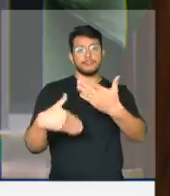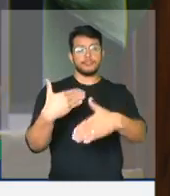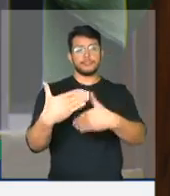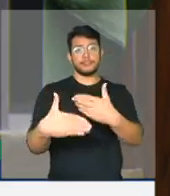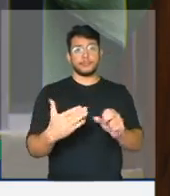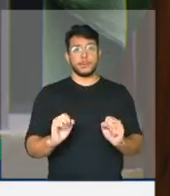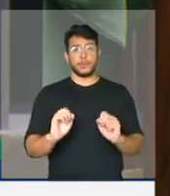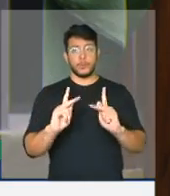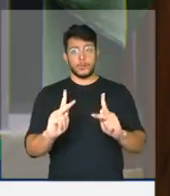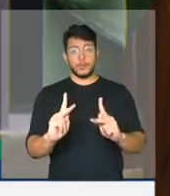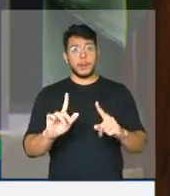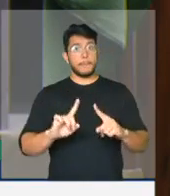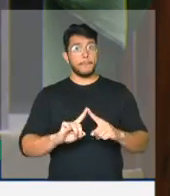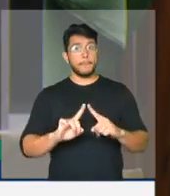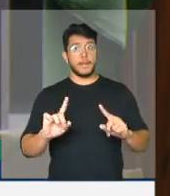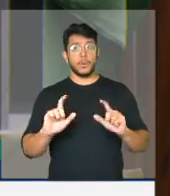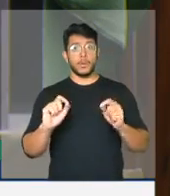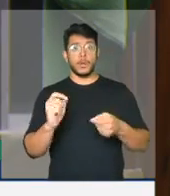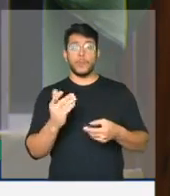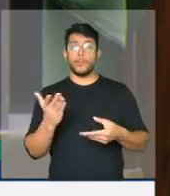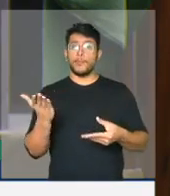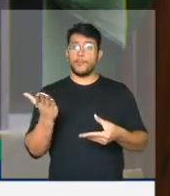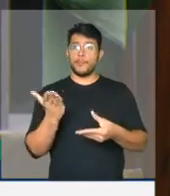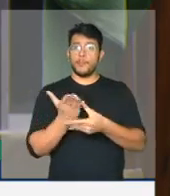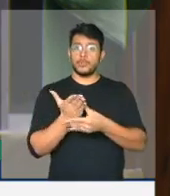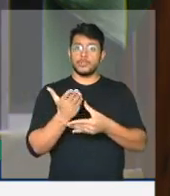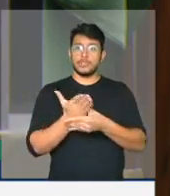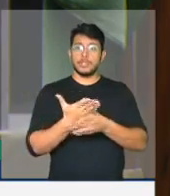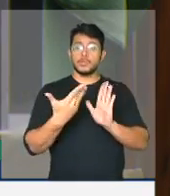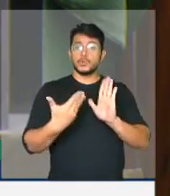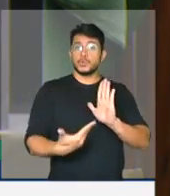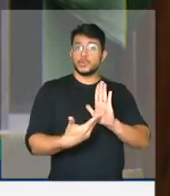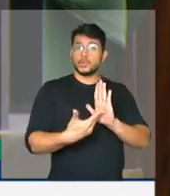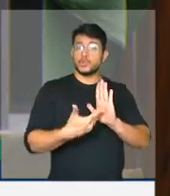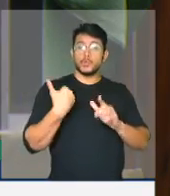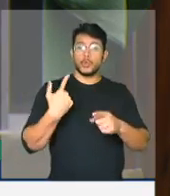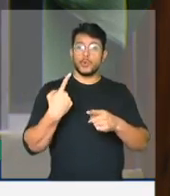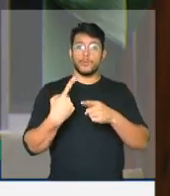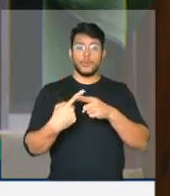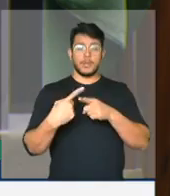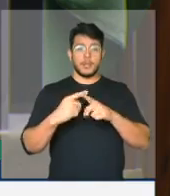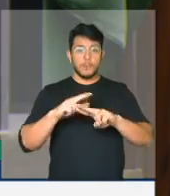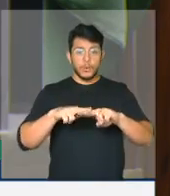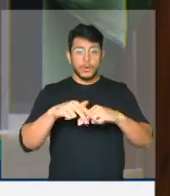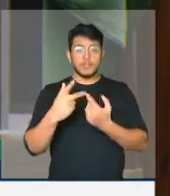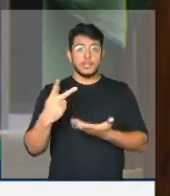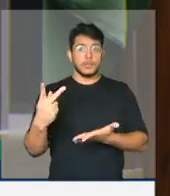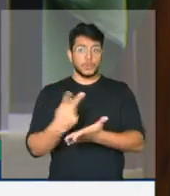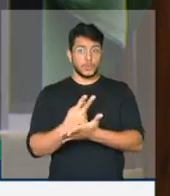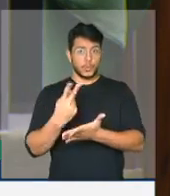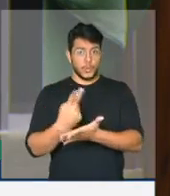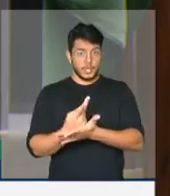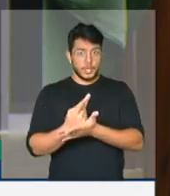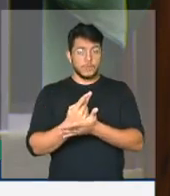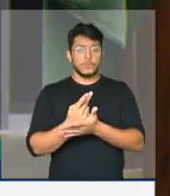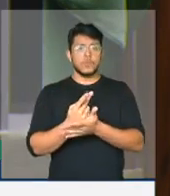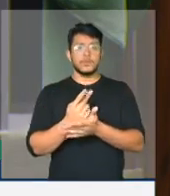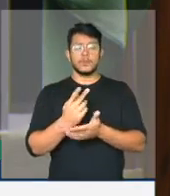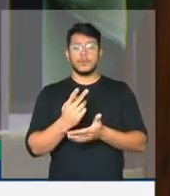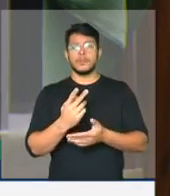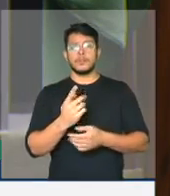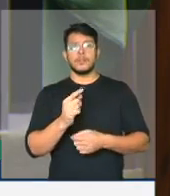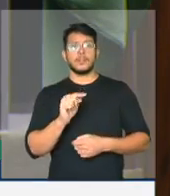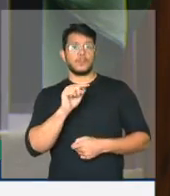O processo foi excluído por um erro do magistrado de primeira instância, um erro formal, confundiu